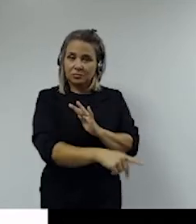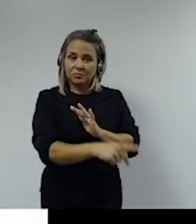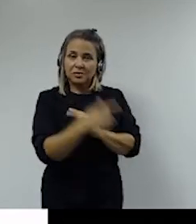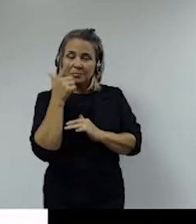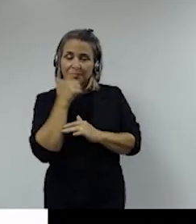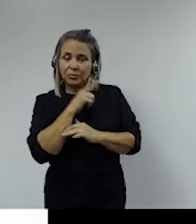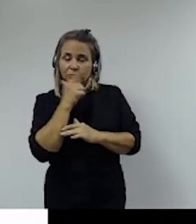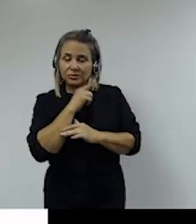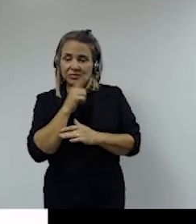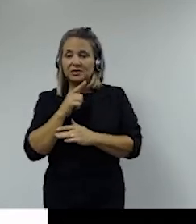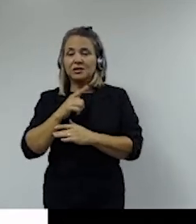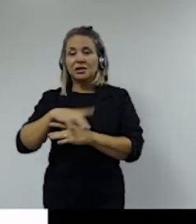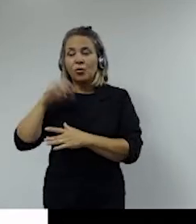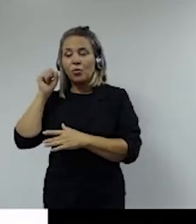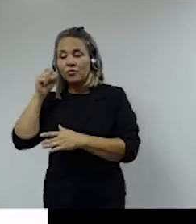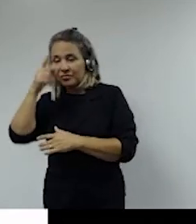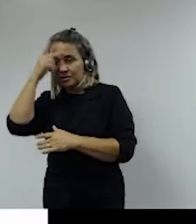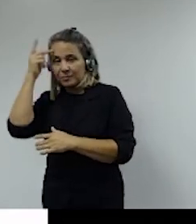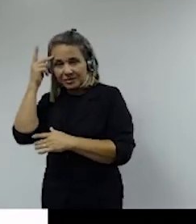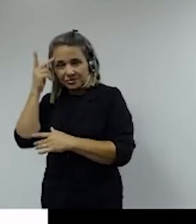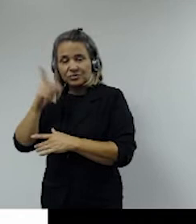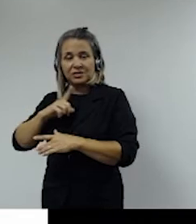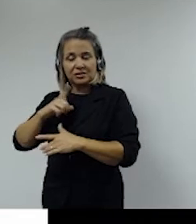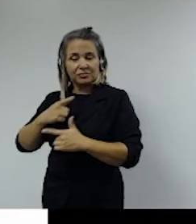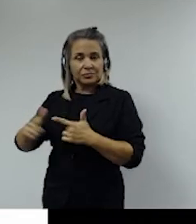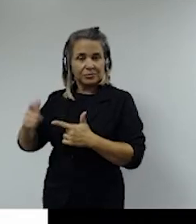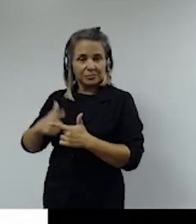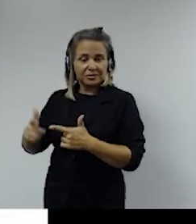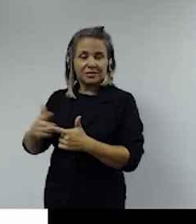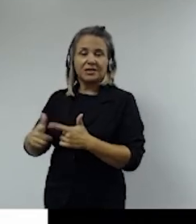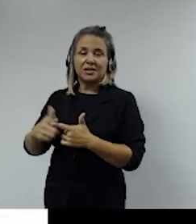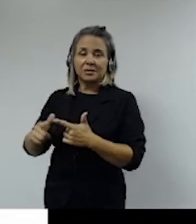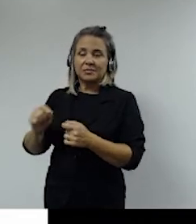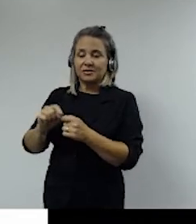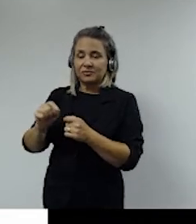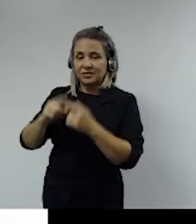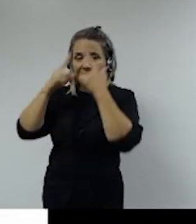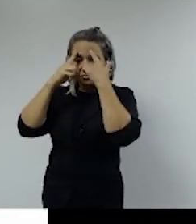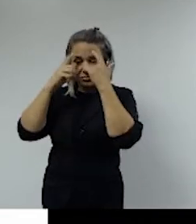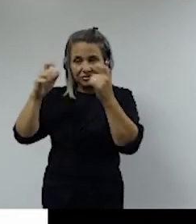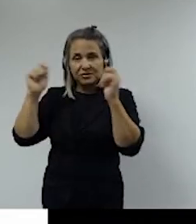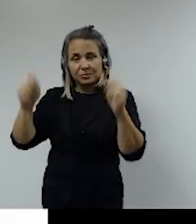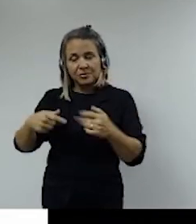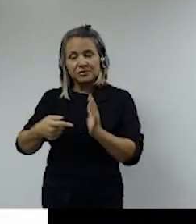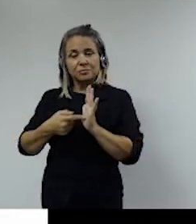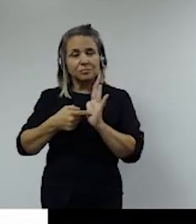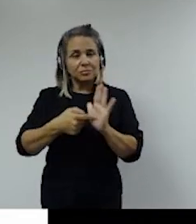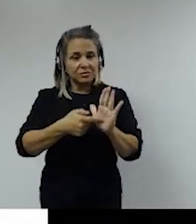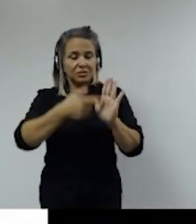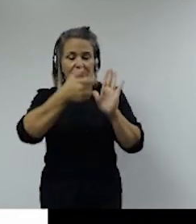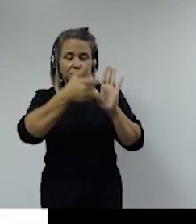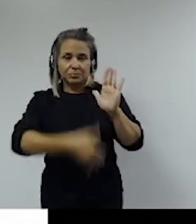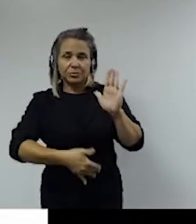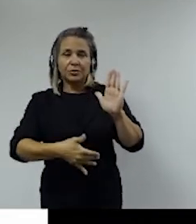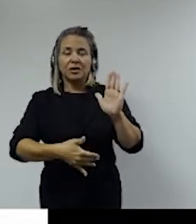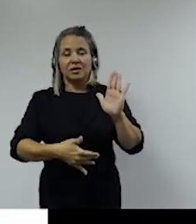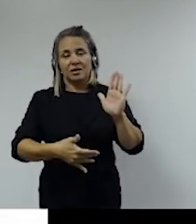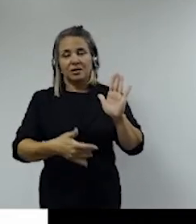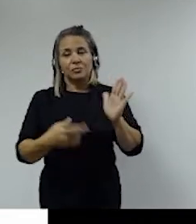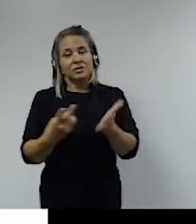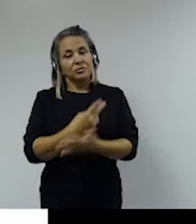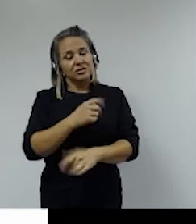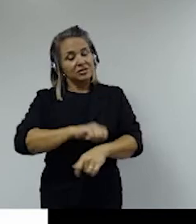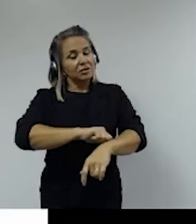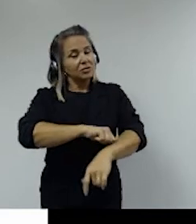uma oitiva qualificada da pessoa custodiada que permita que realmente se identifique e se detectem qualquer indício de maus trato e